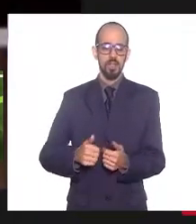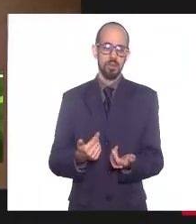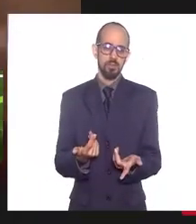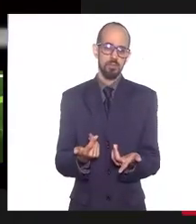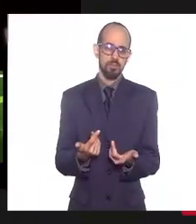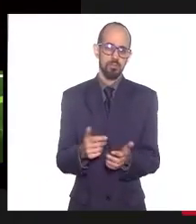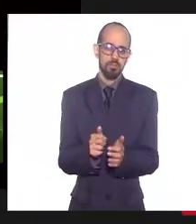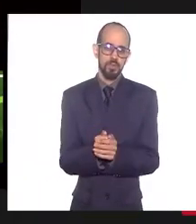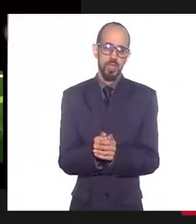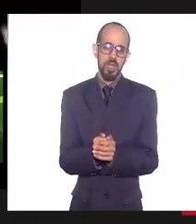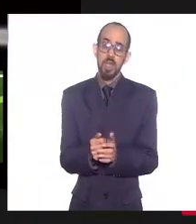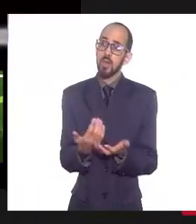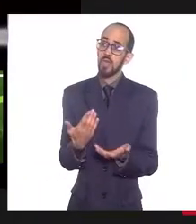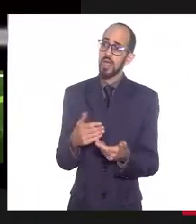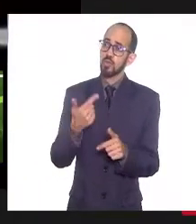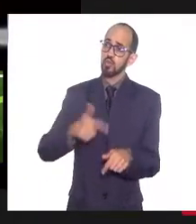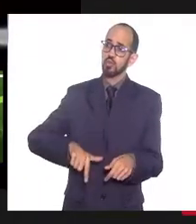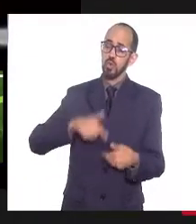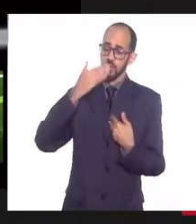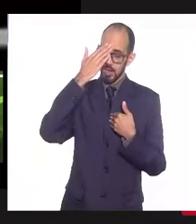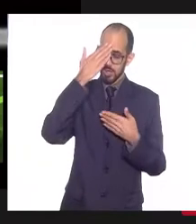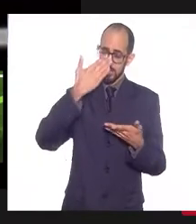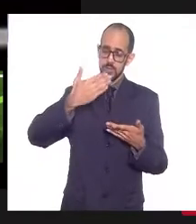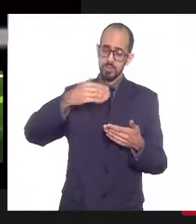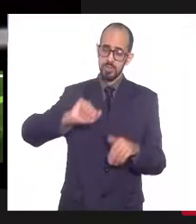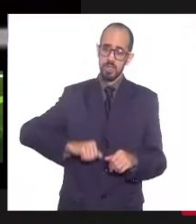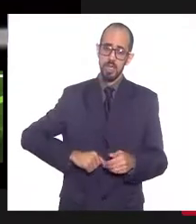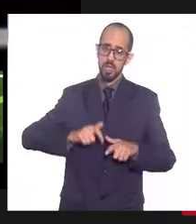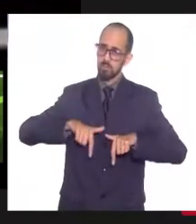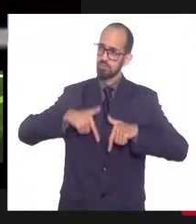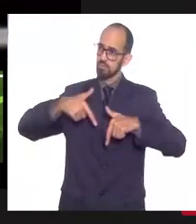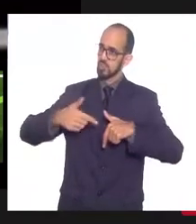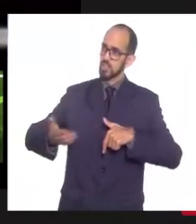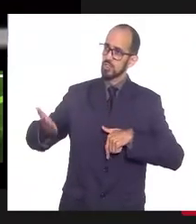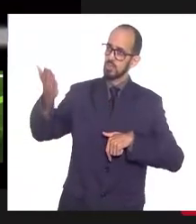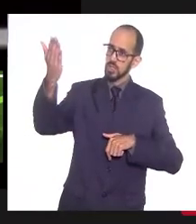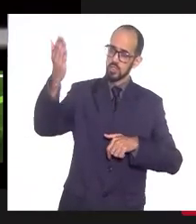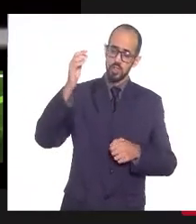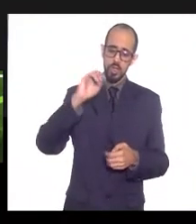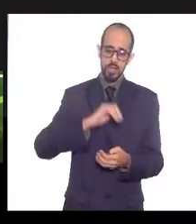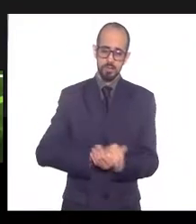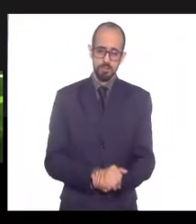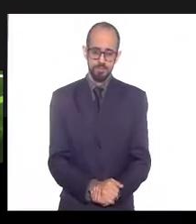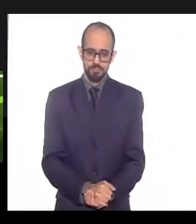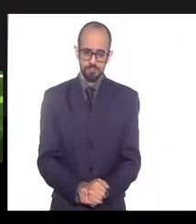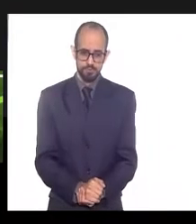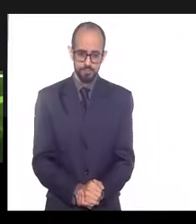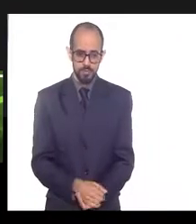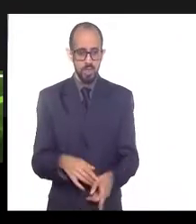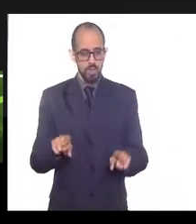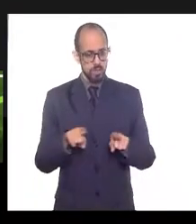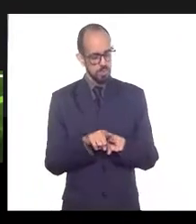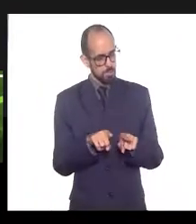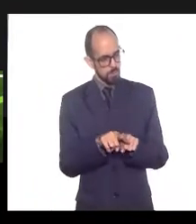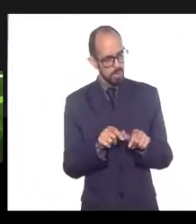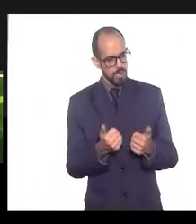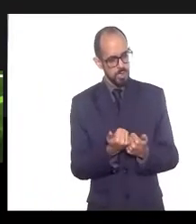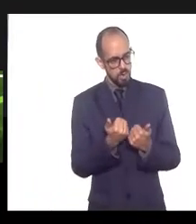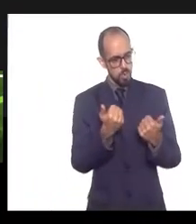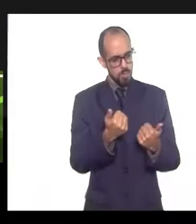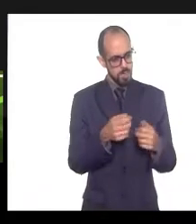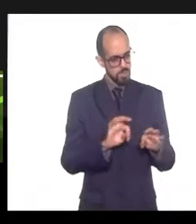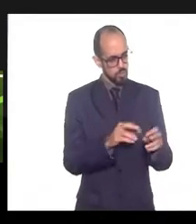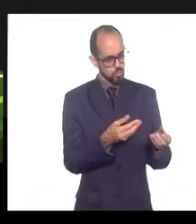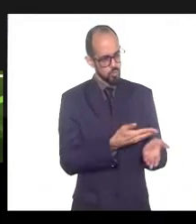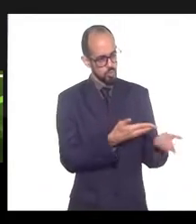e quero mais uma vez agradecer a iniciativa da senhora e da colaboração de todos aqui.